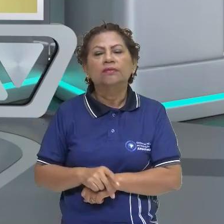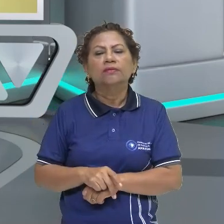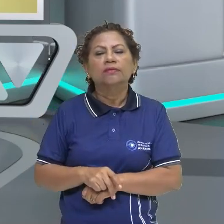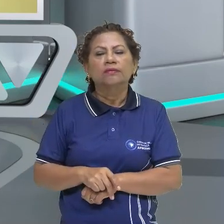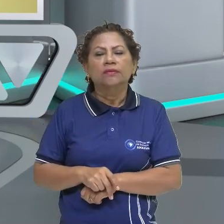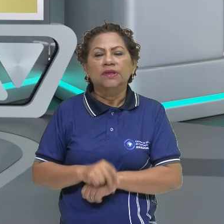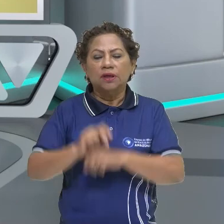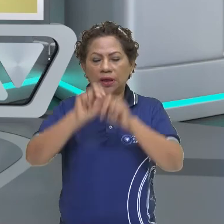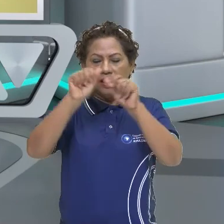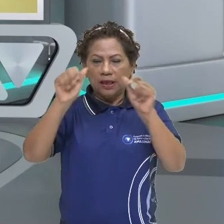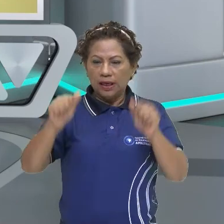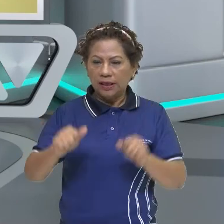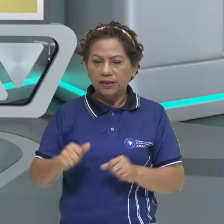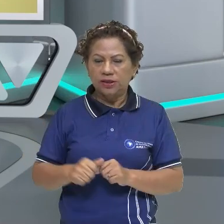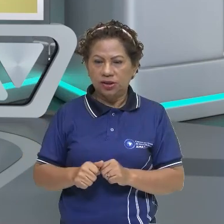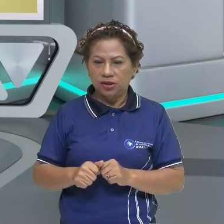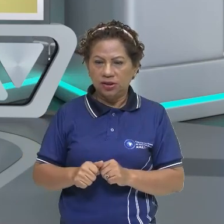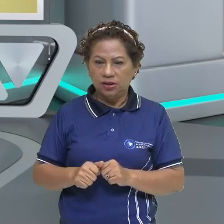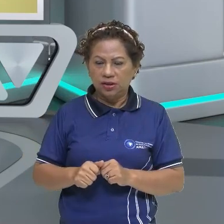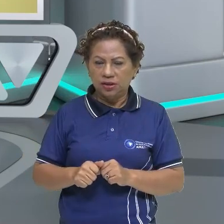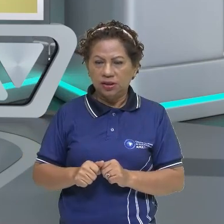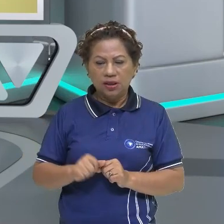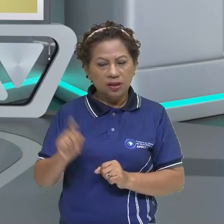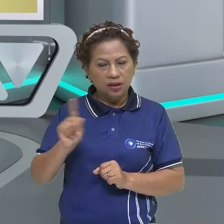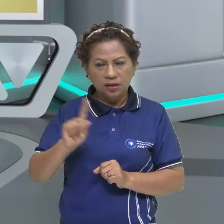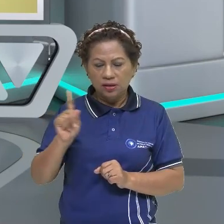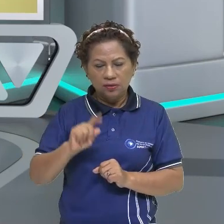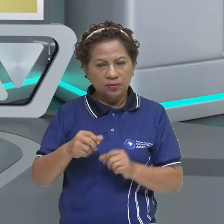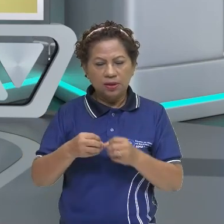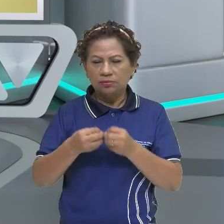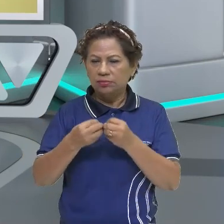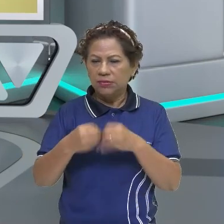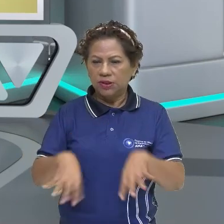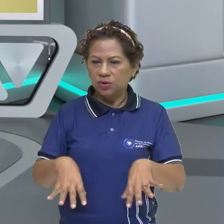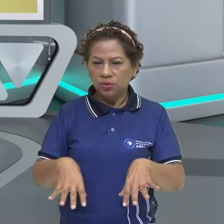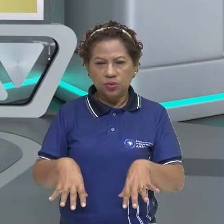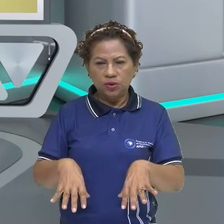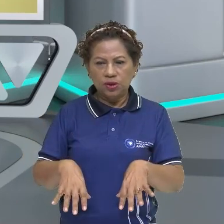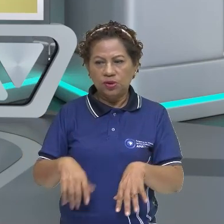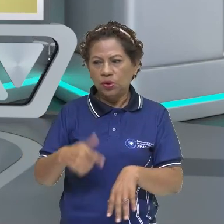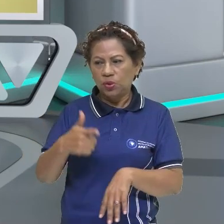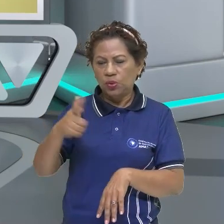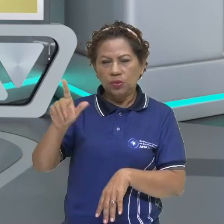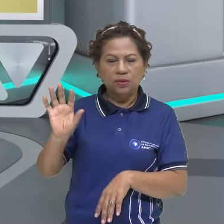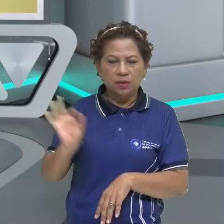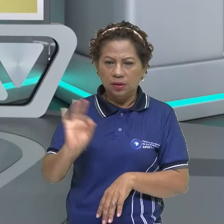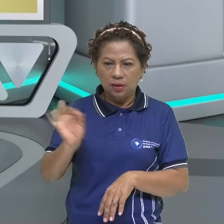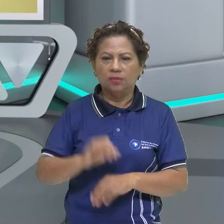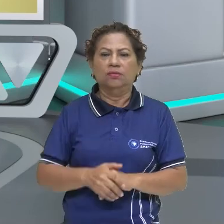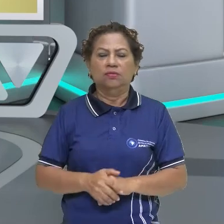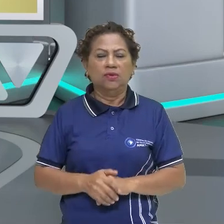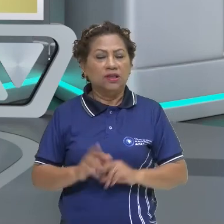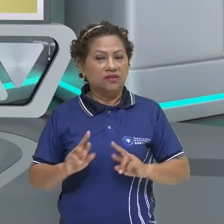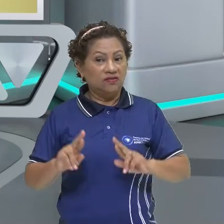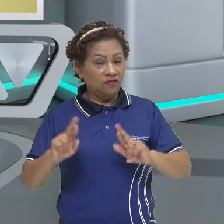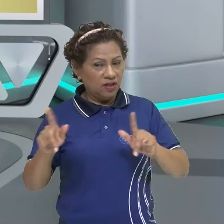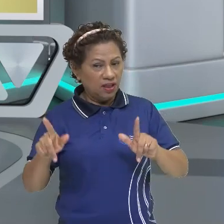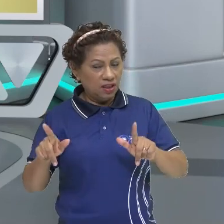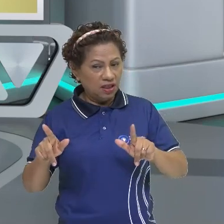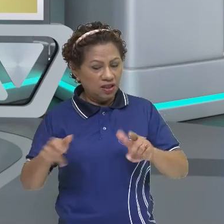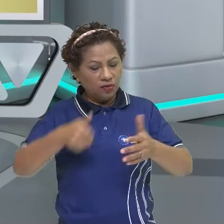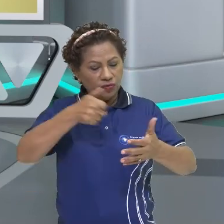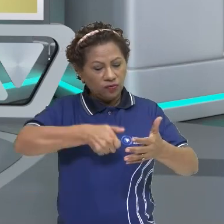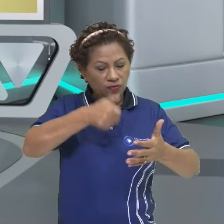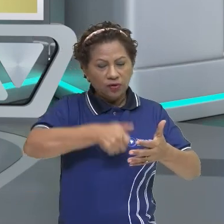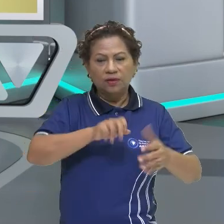vai trazer prejuízo para outras pessoas, como acontece muitas vezes com a questão da pichação. Há uma diferença